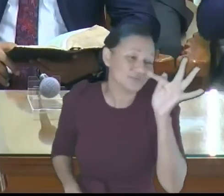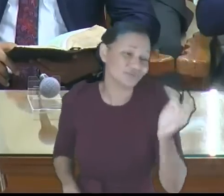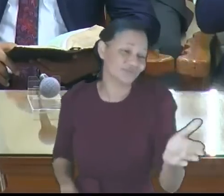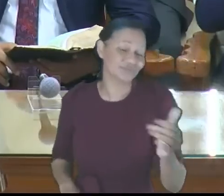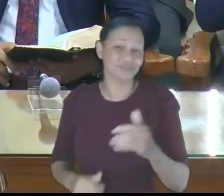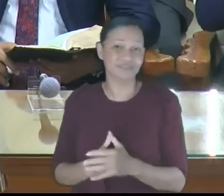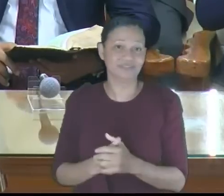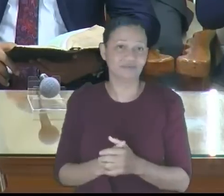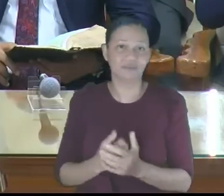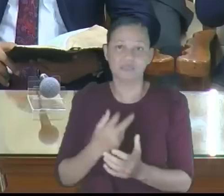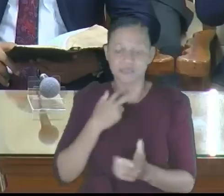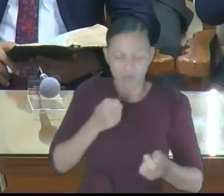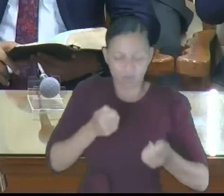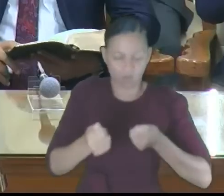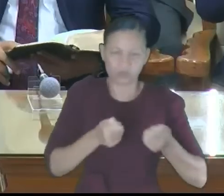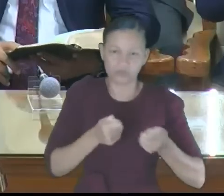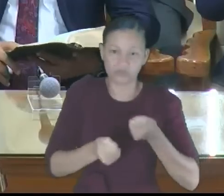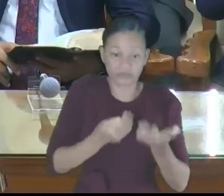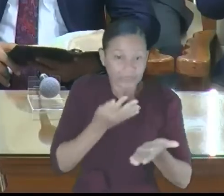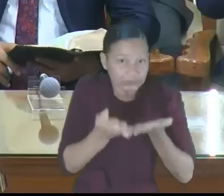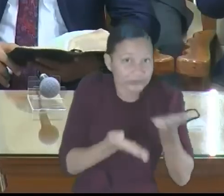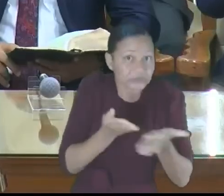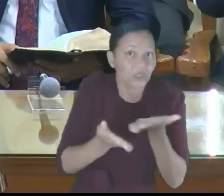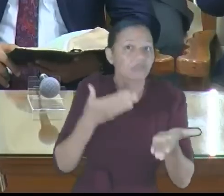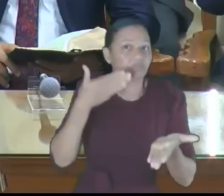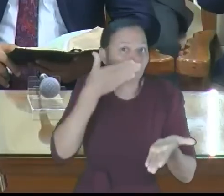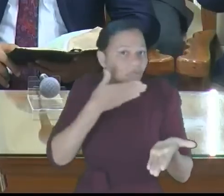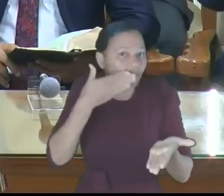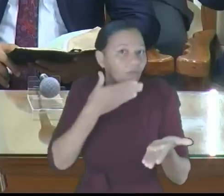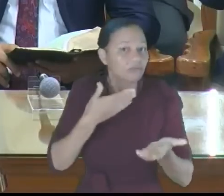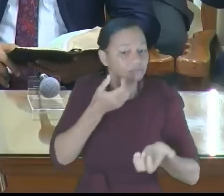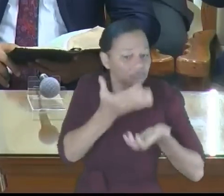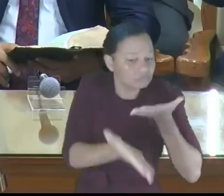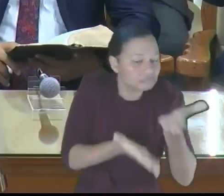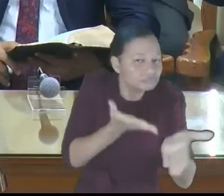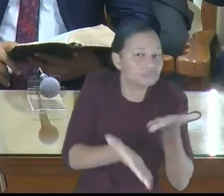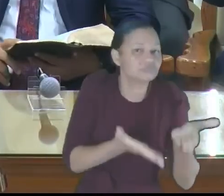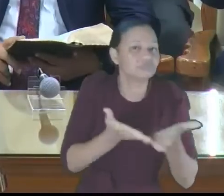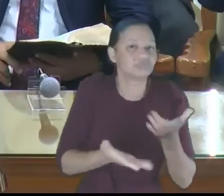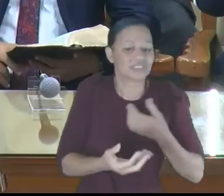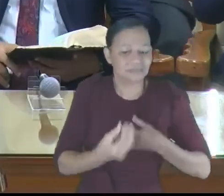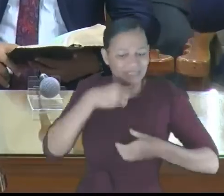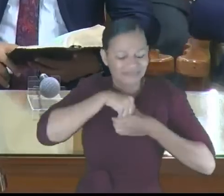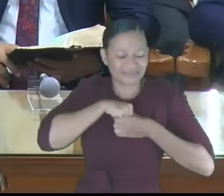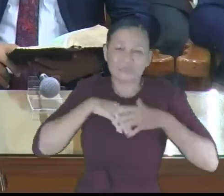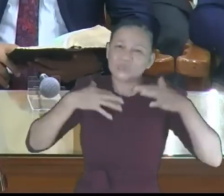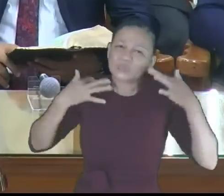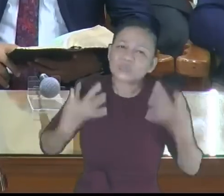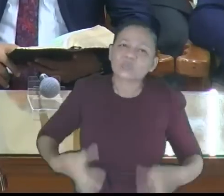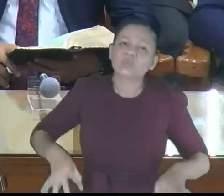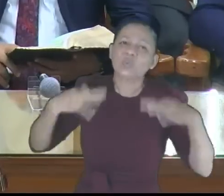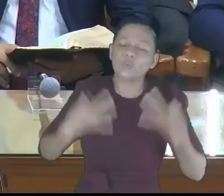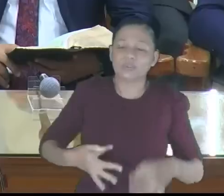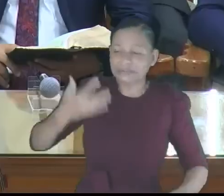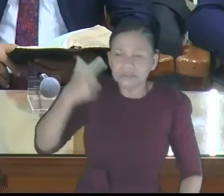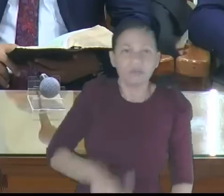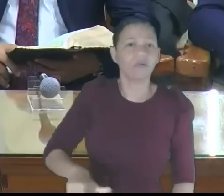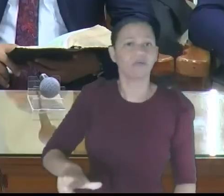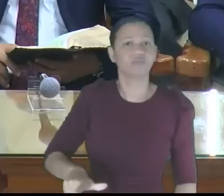Não pode perder o equilíbrio. Mas o coração com dores De parto. De novo.